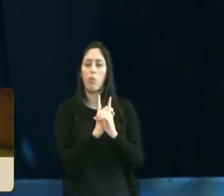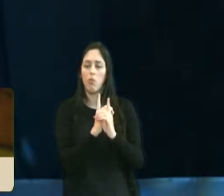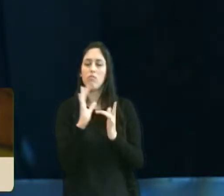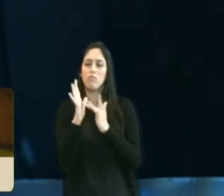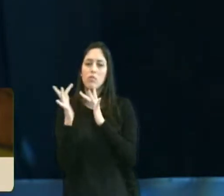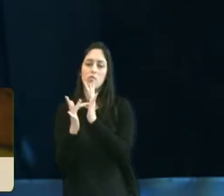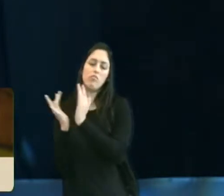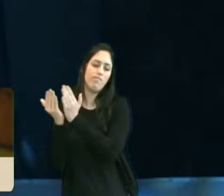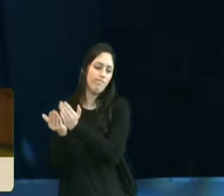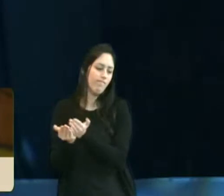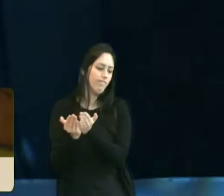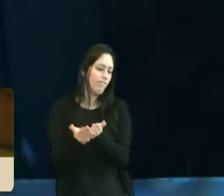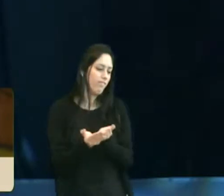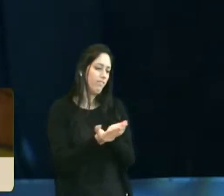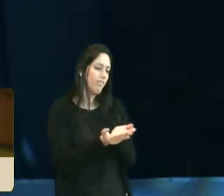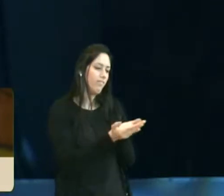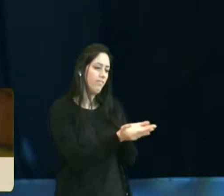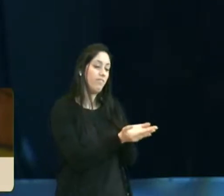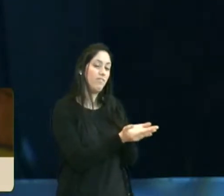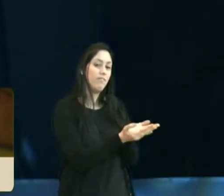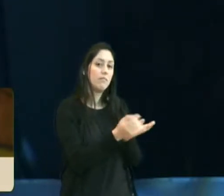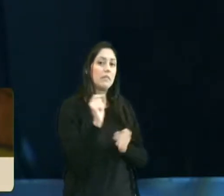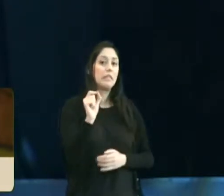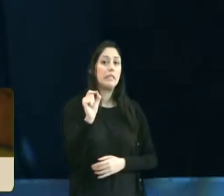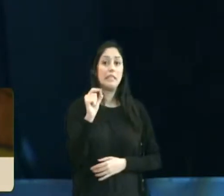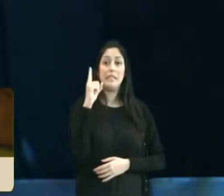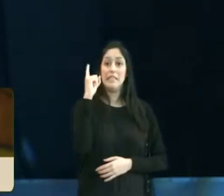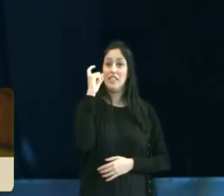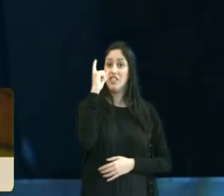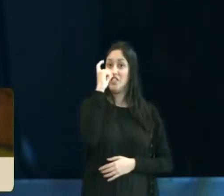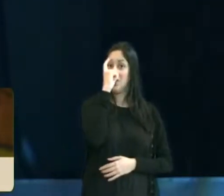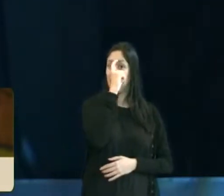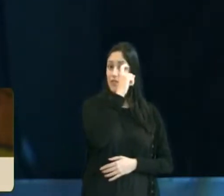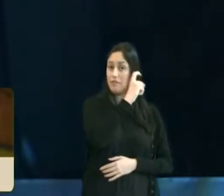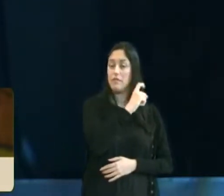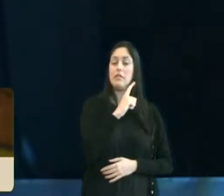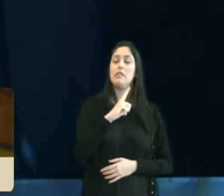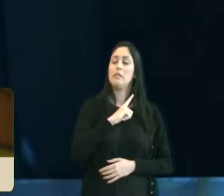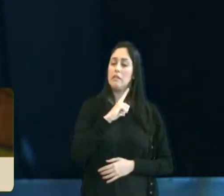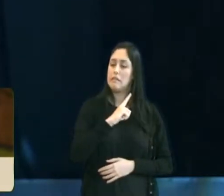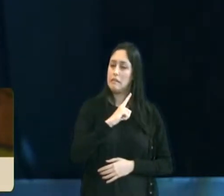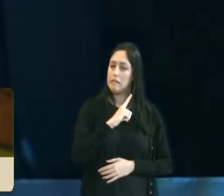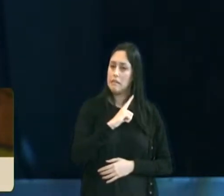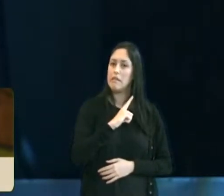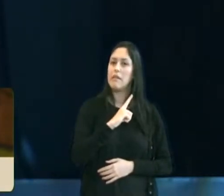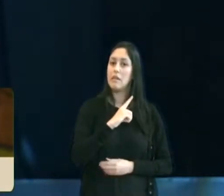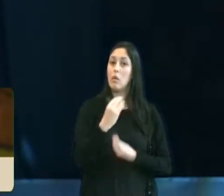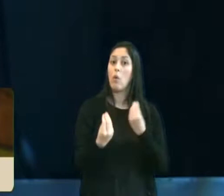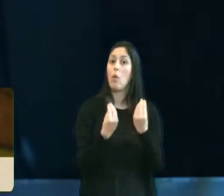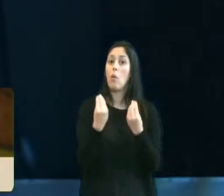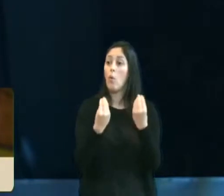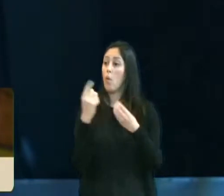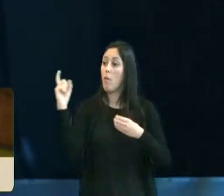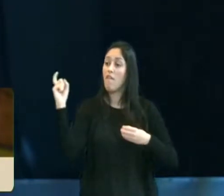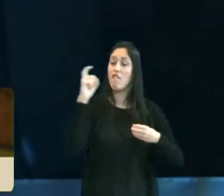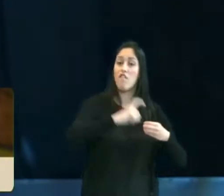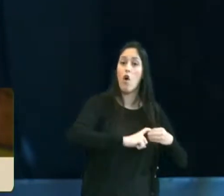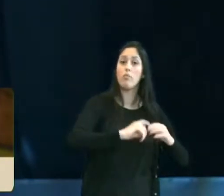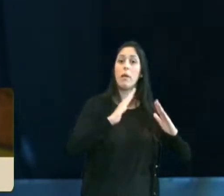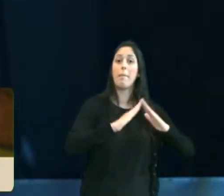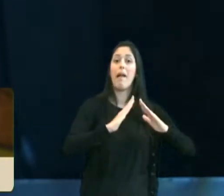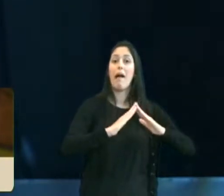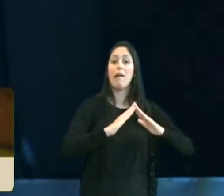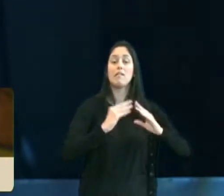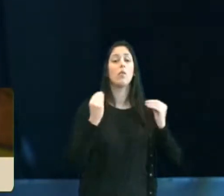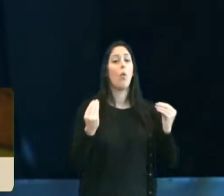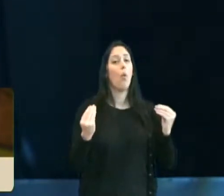discípulos. E quais são os desafios que envolvem agora voltar para casa? Eu